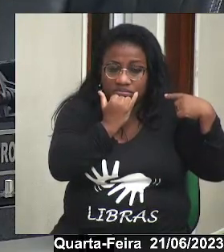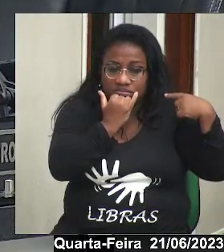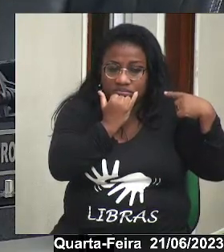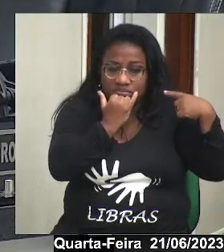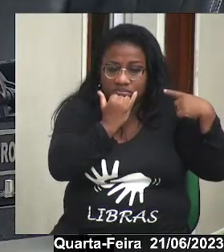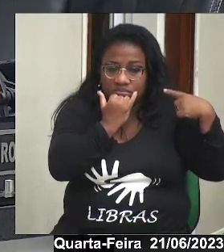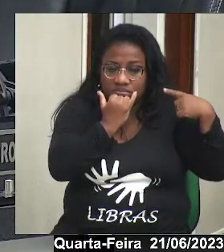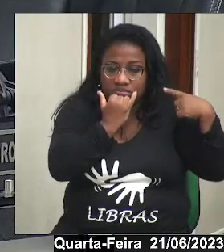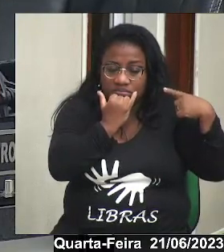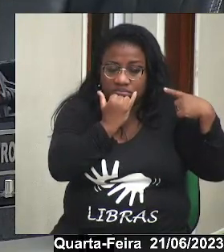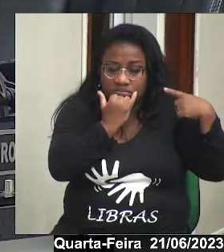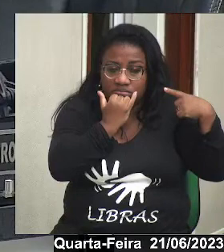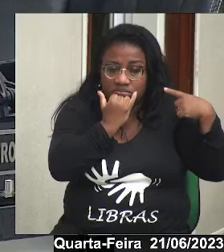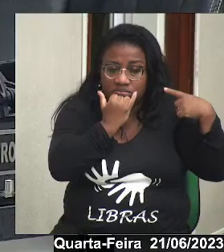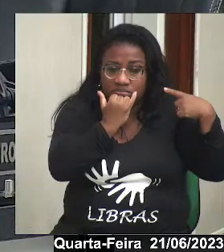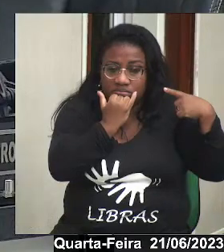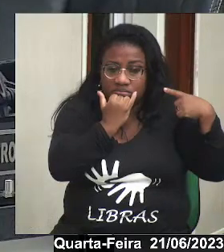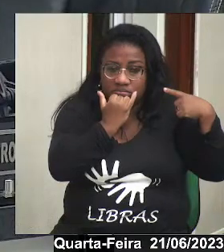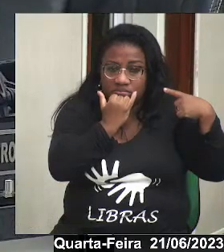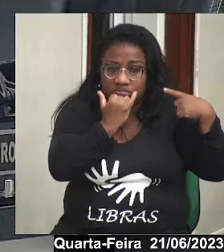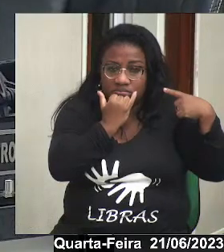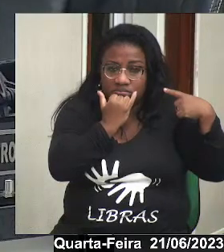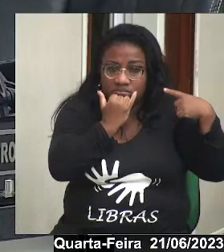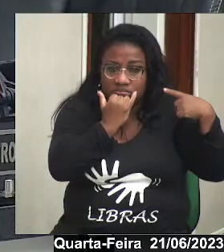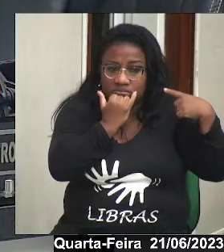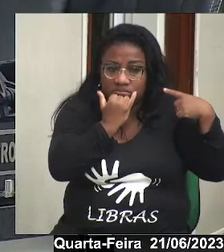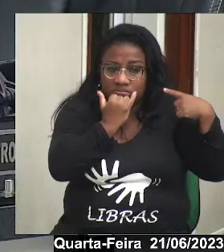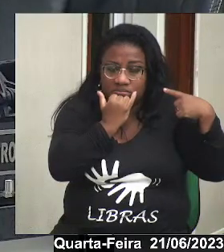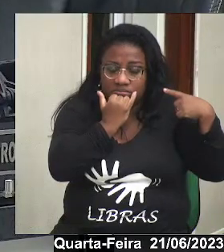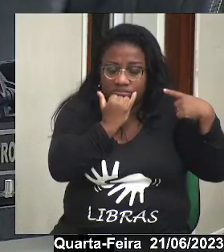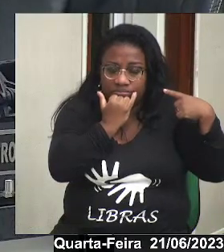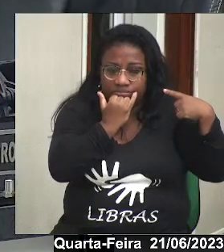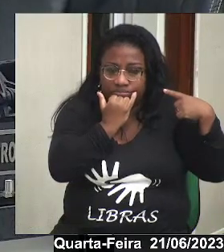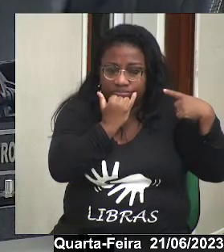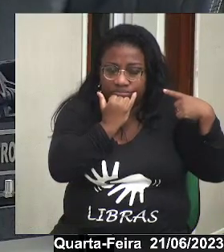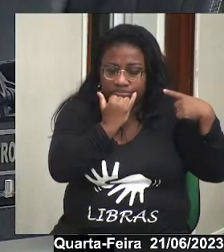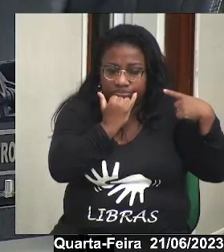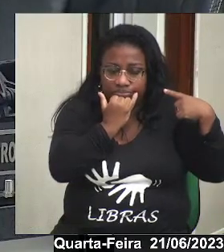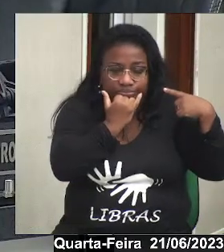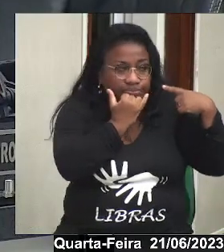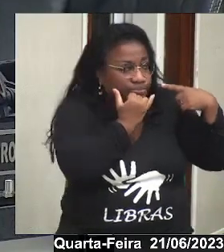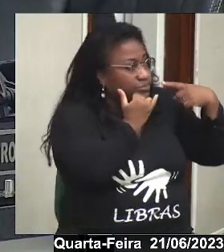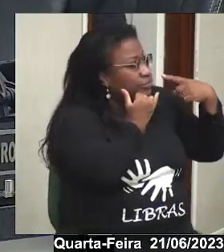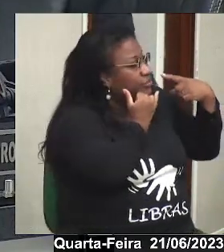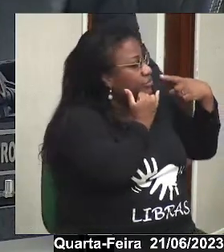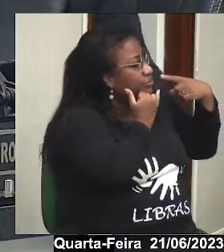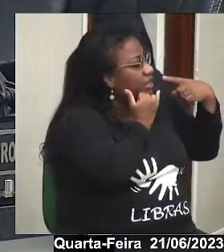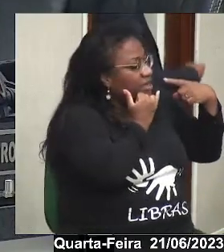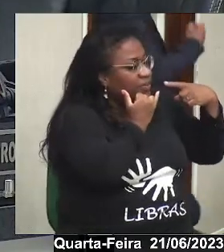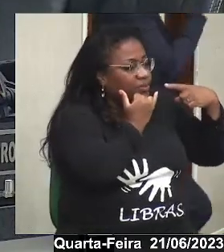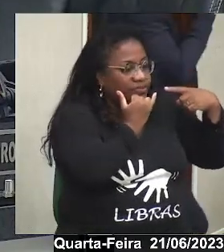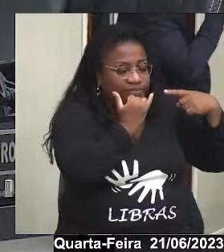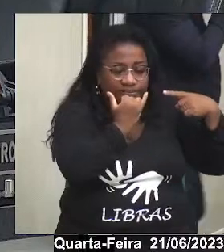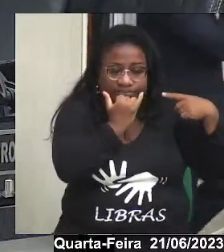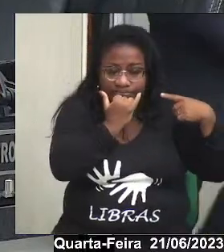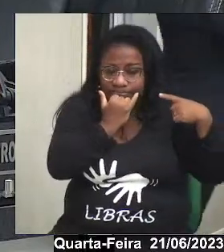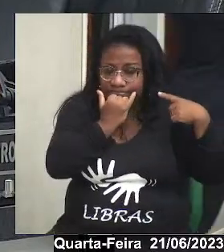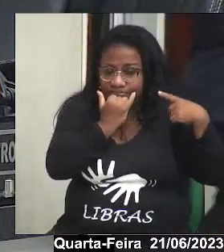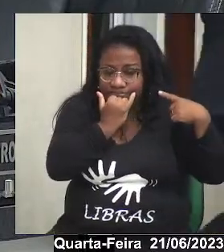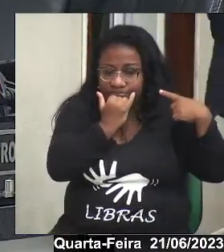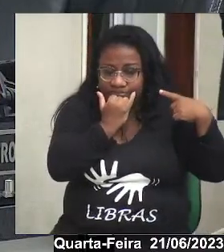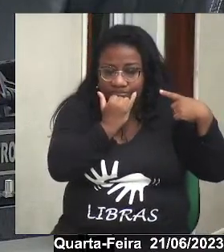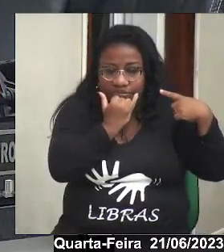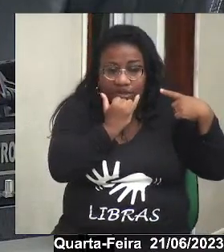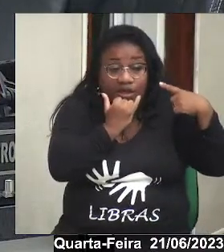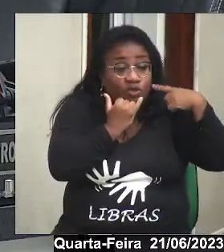trabalho importante dentro da Secretaria de Esporte. Então fica aqui o meu muito obrigado aos vereadores que aprovaram ali, né, aprovaram